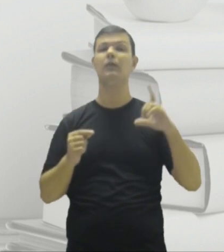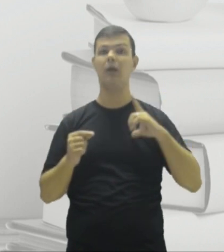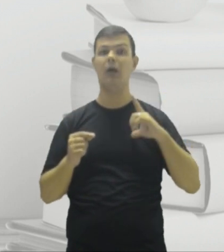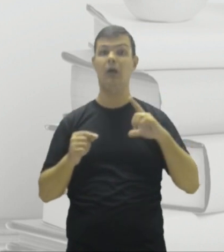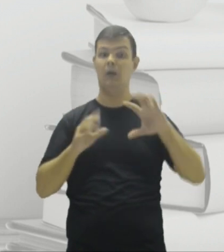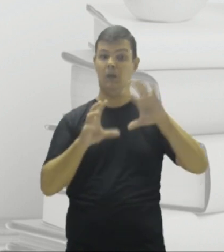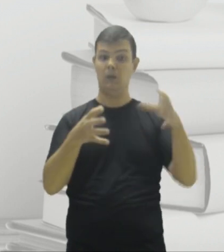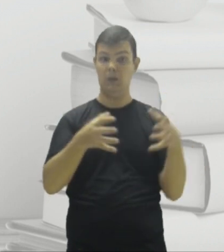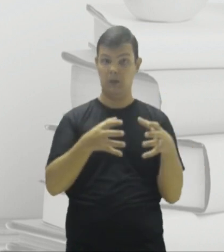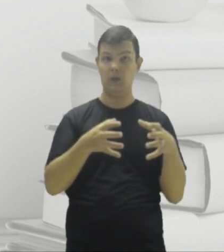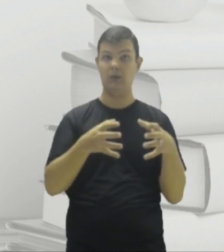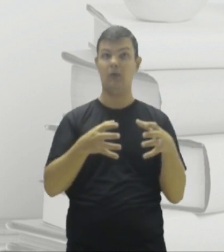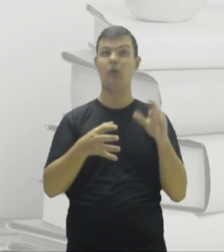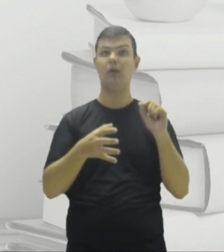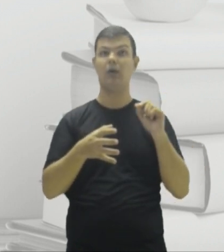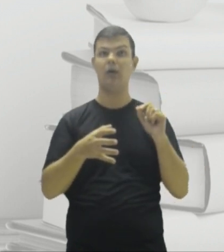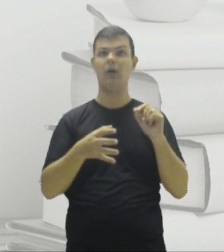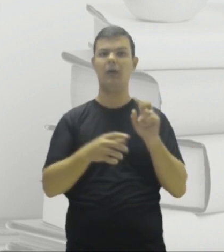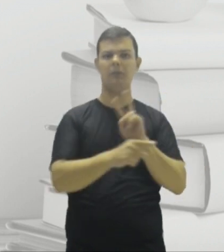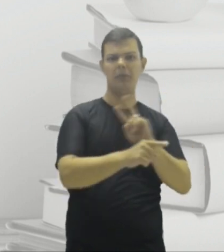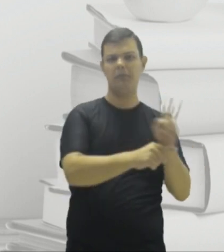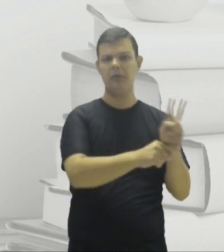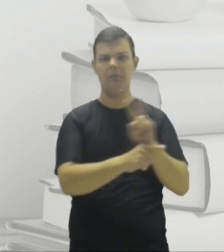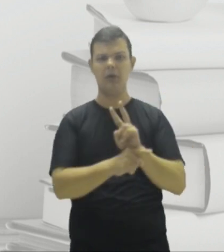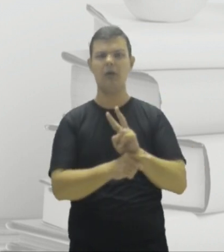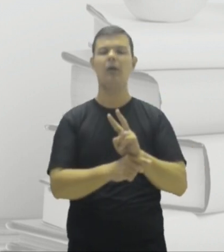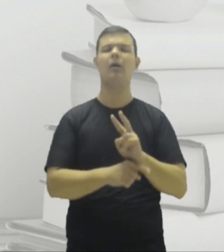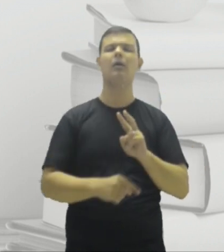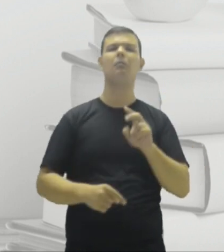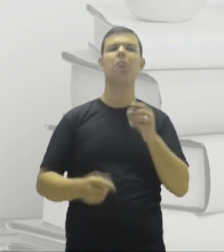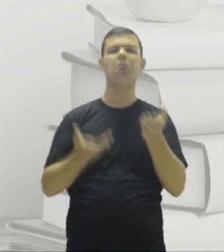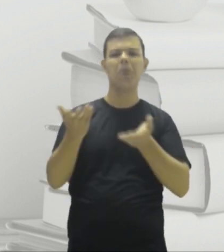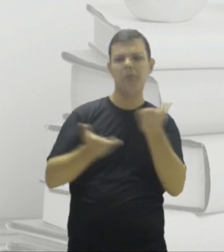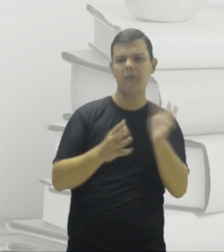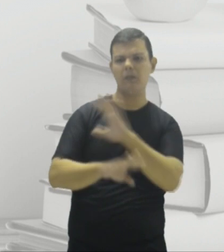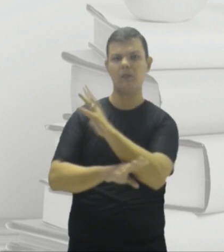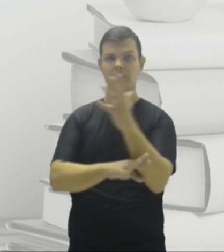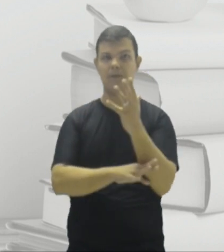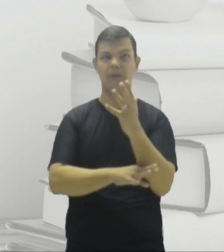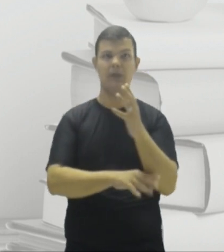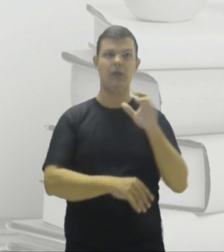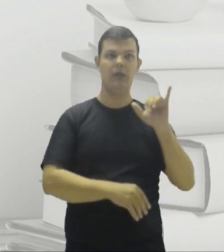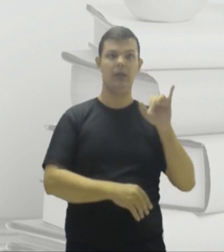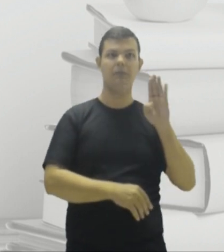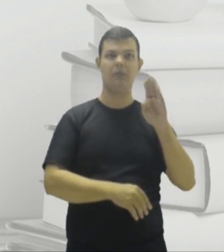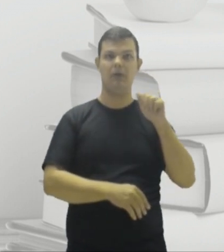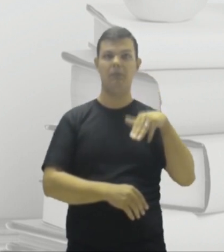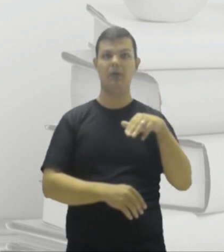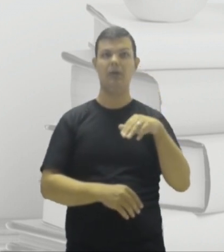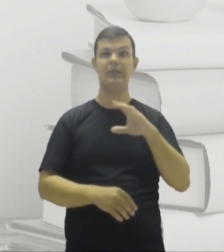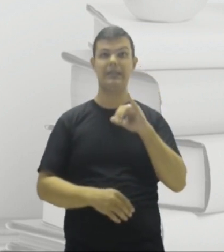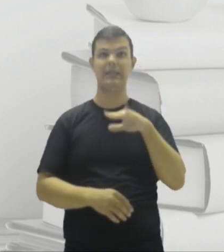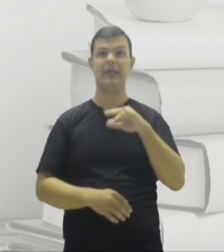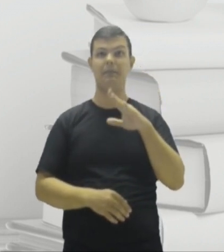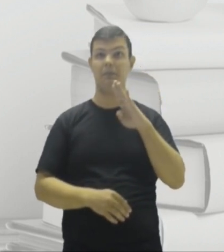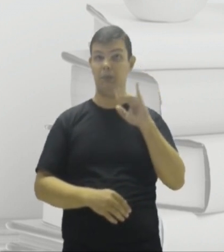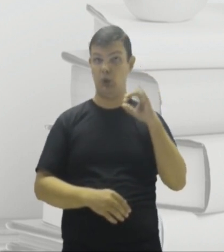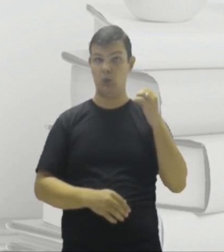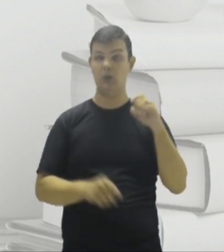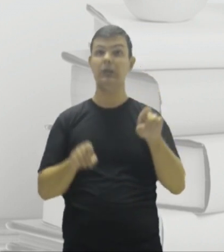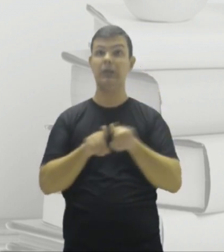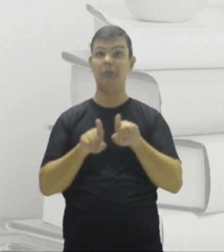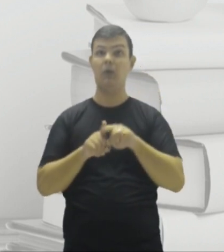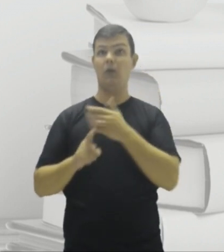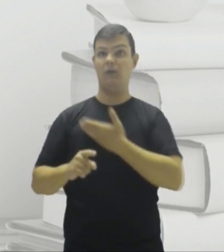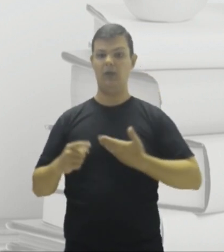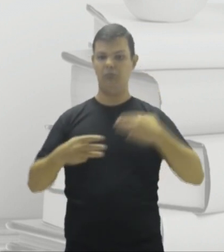um órgão, o Instituto Chico Mendes de Conservação da Biodiversidade. O IBAMA, o ICMBio e o Ministério do